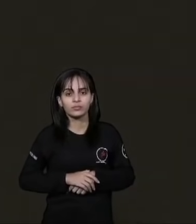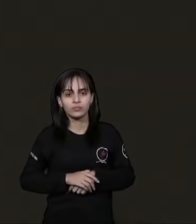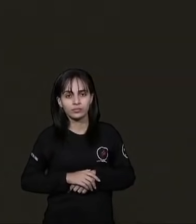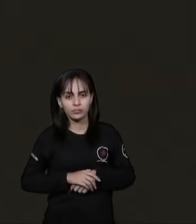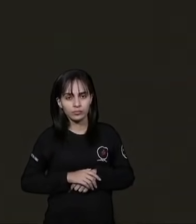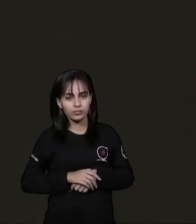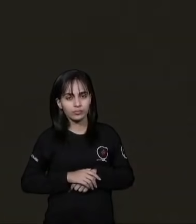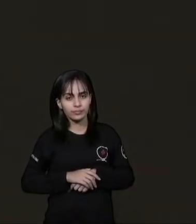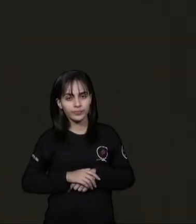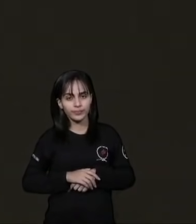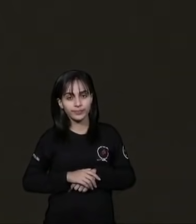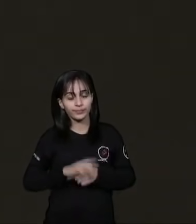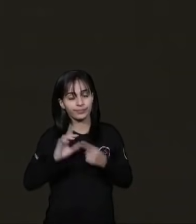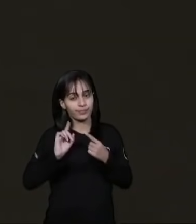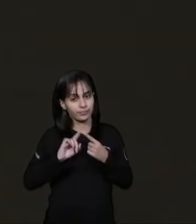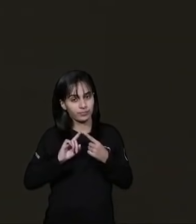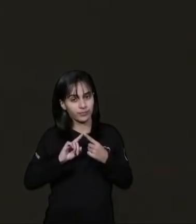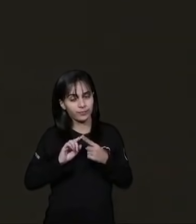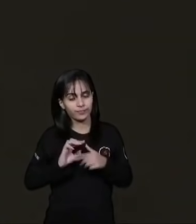o primeiro